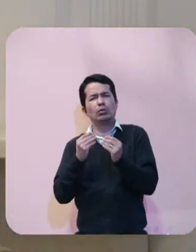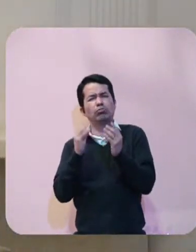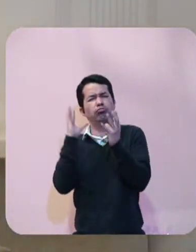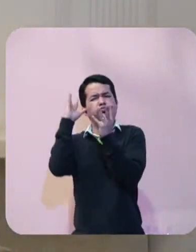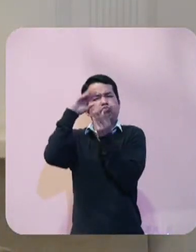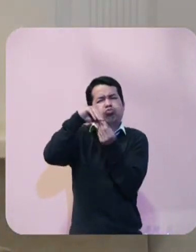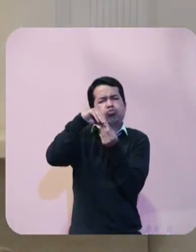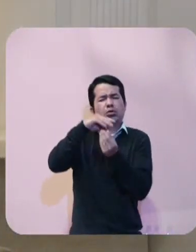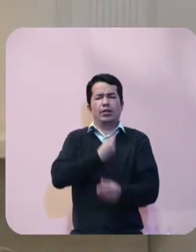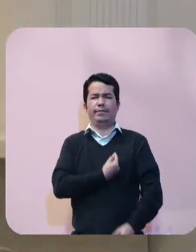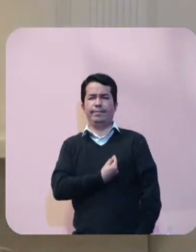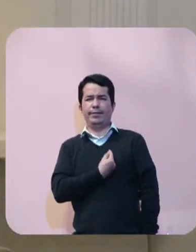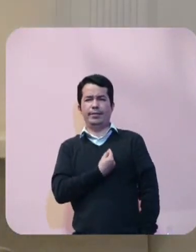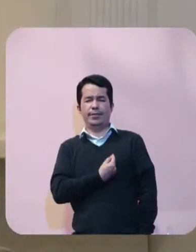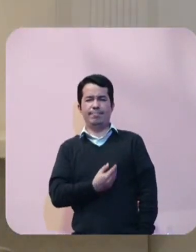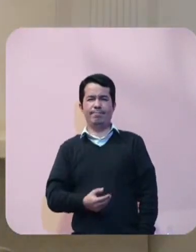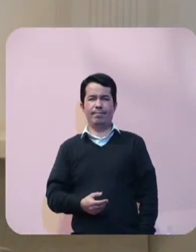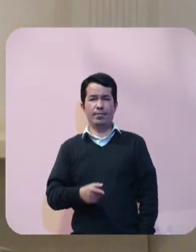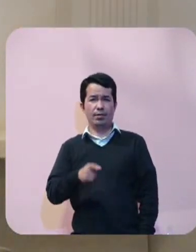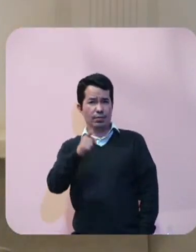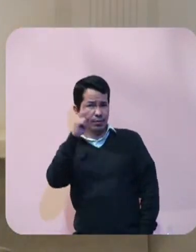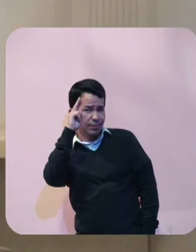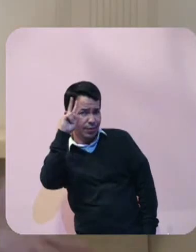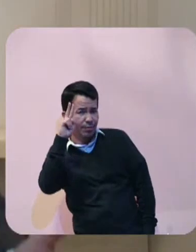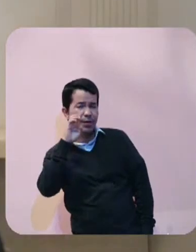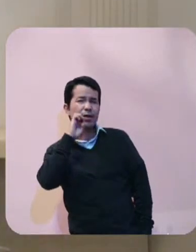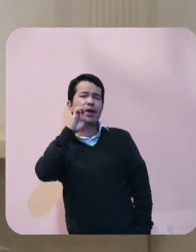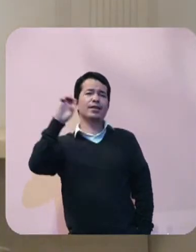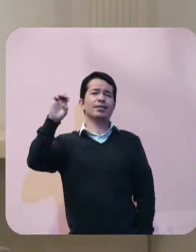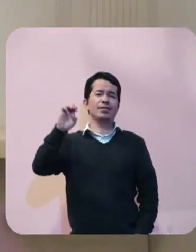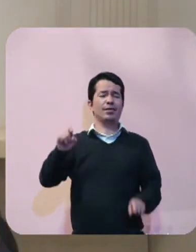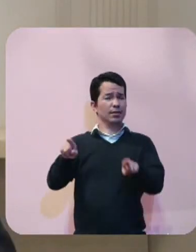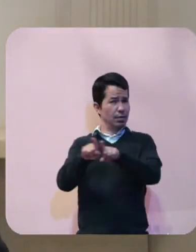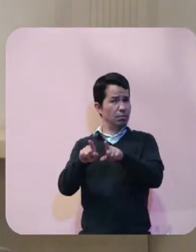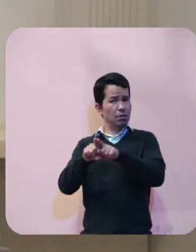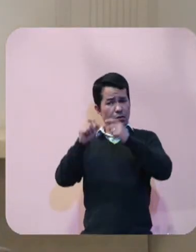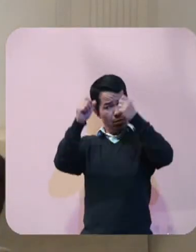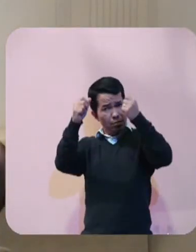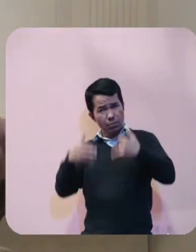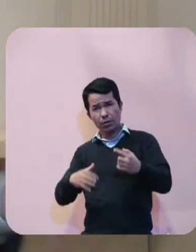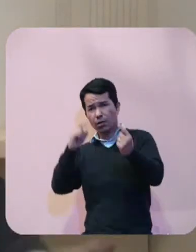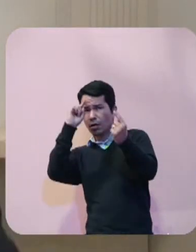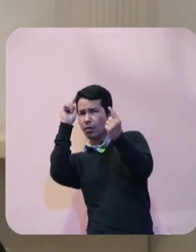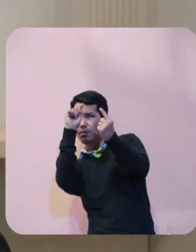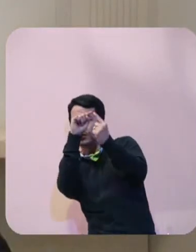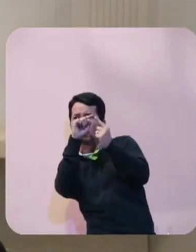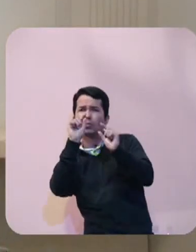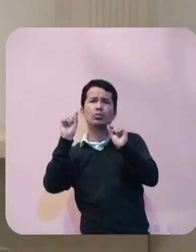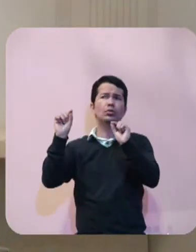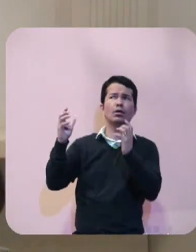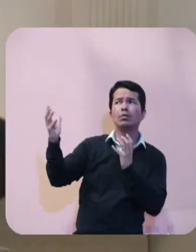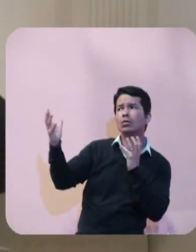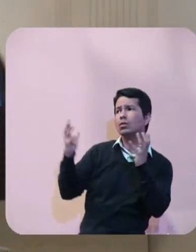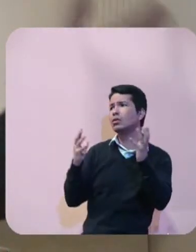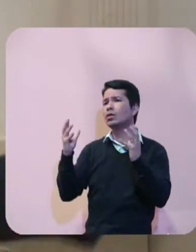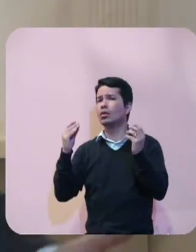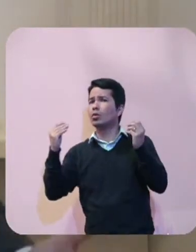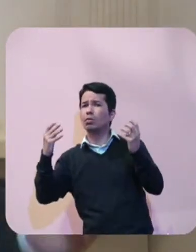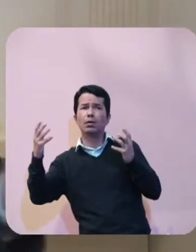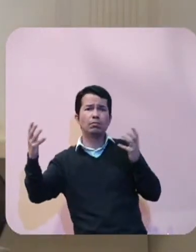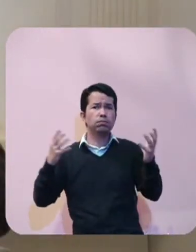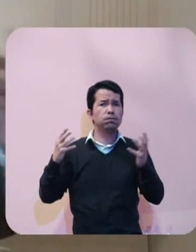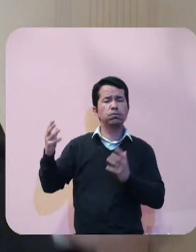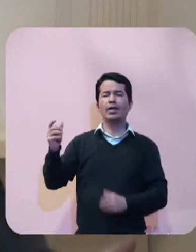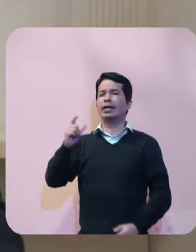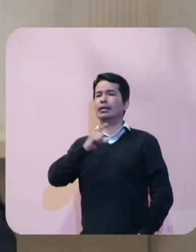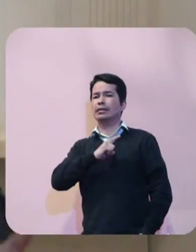E é interessante que o autor de Eclesiastes, ele fala muito sobre isso, sobre sentido de vida, o que é que tem sentido na vida. Ele começou a procurar